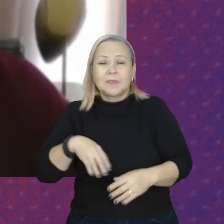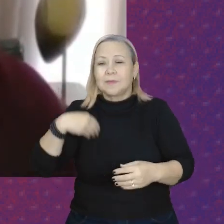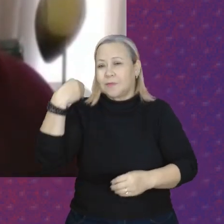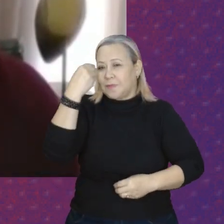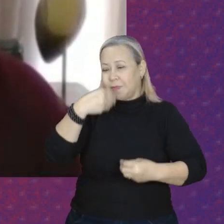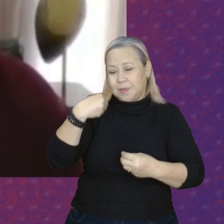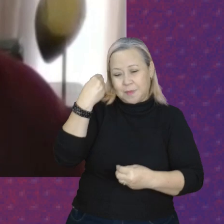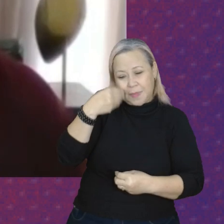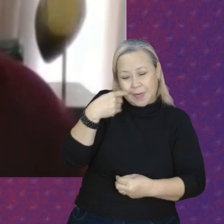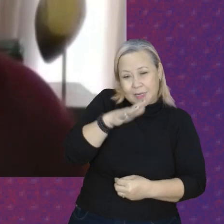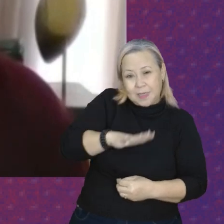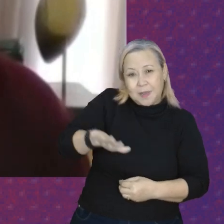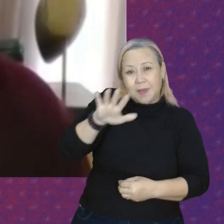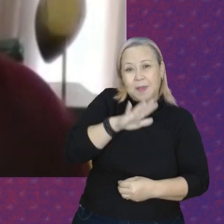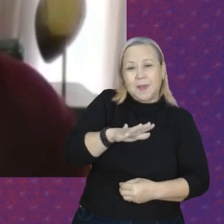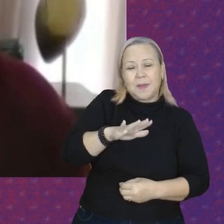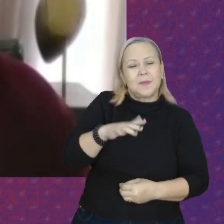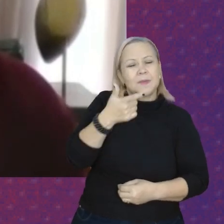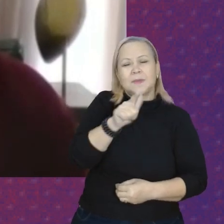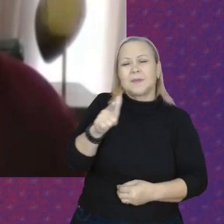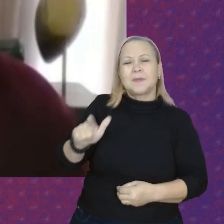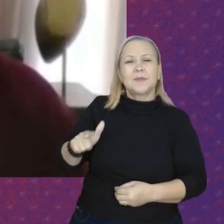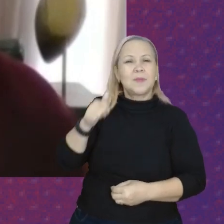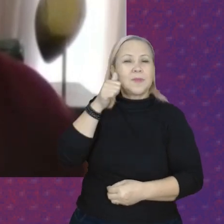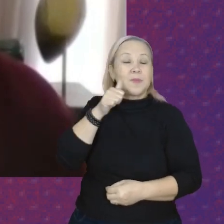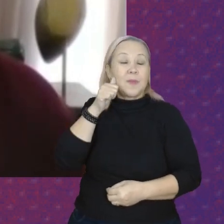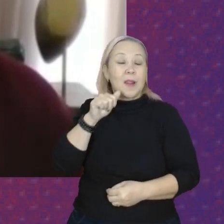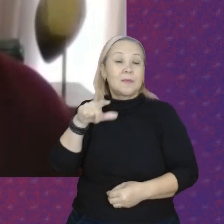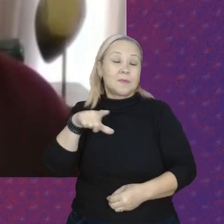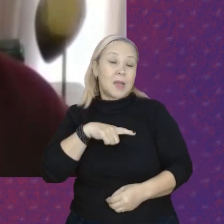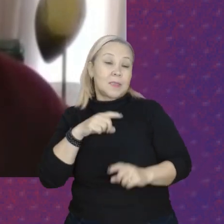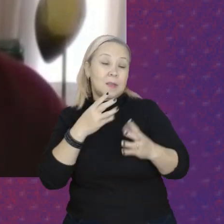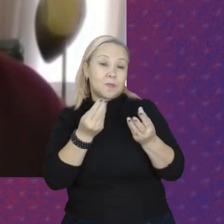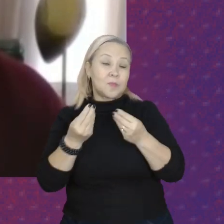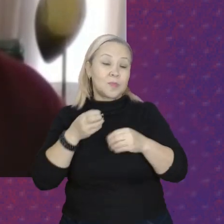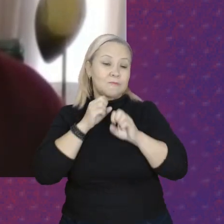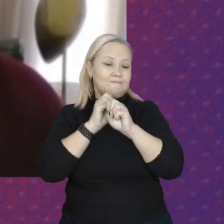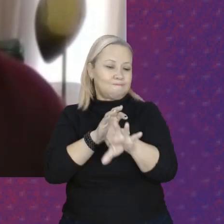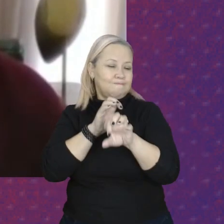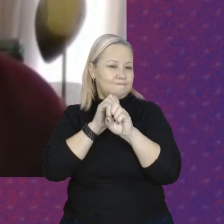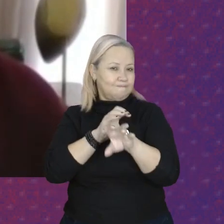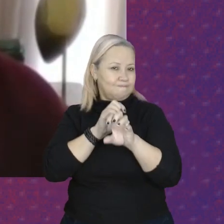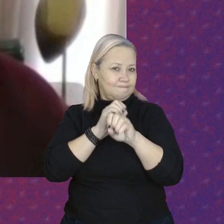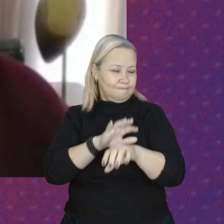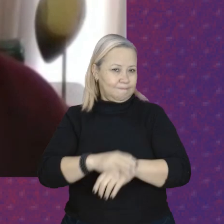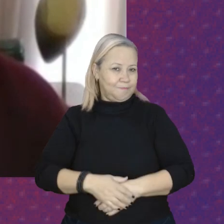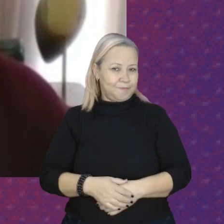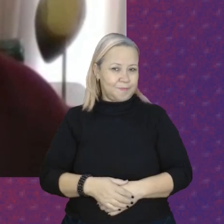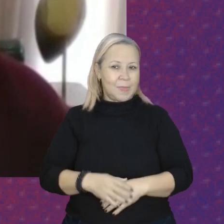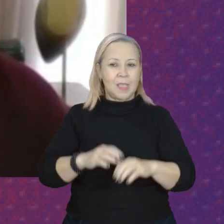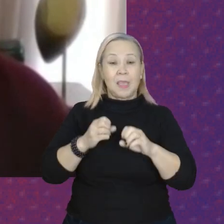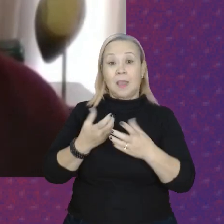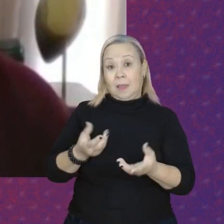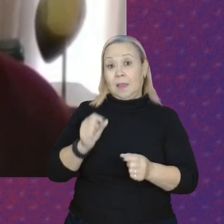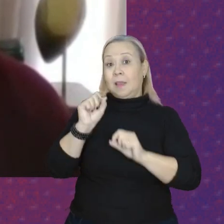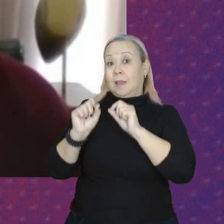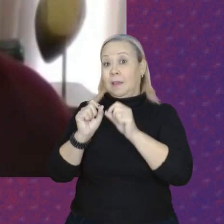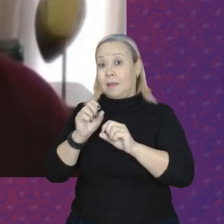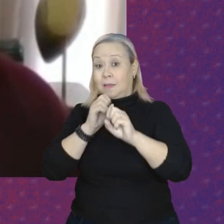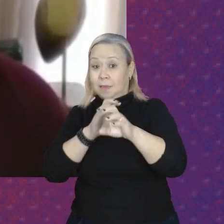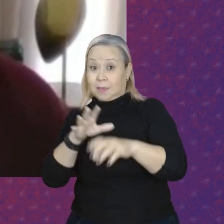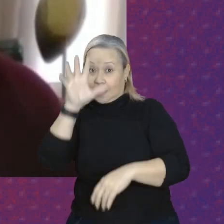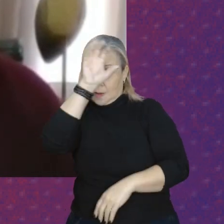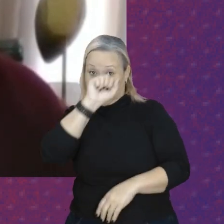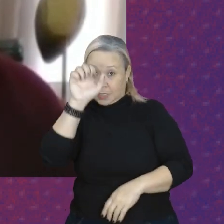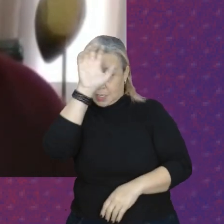experiências de todas as outras mulheres, mas também temos muito o que ensinar. E quem ensina aprende, e quem aprende ensina. Que